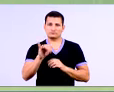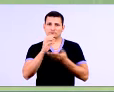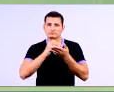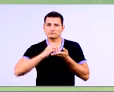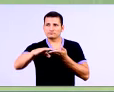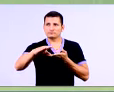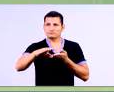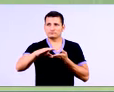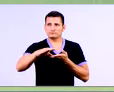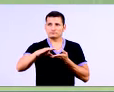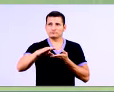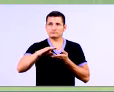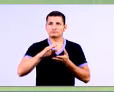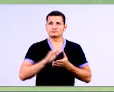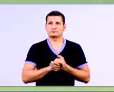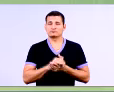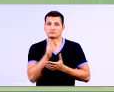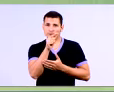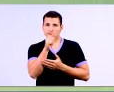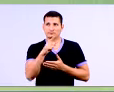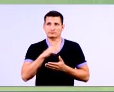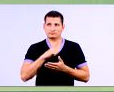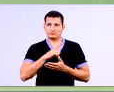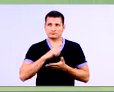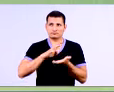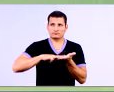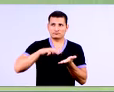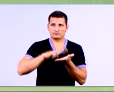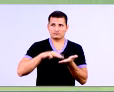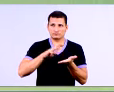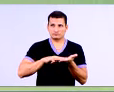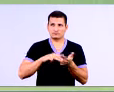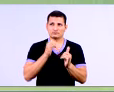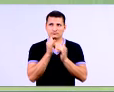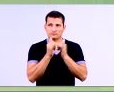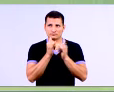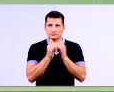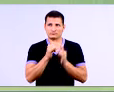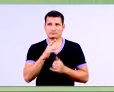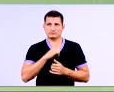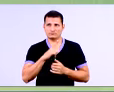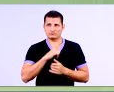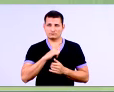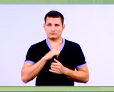enviado. Aqui nós temos o método que nos informa